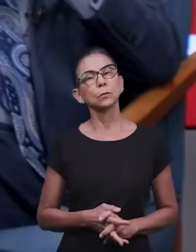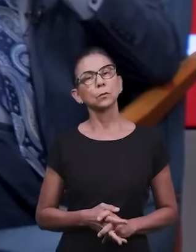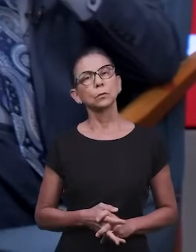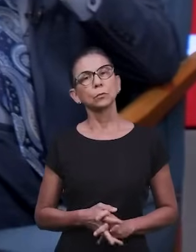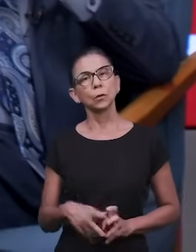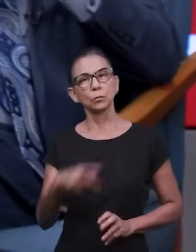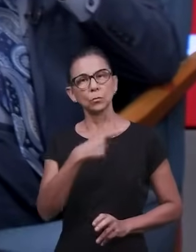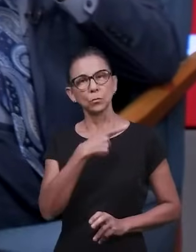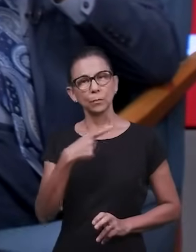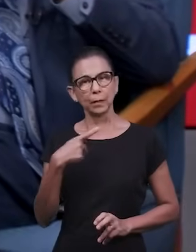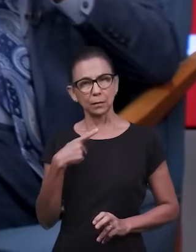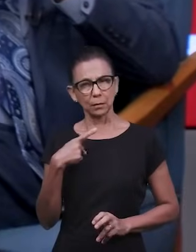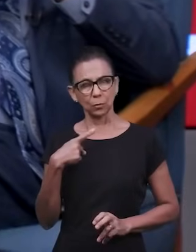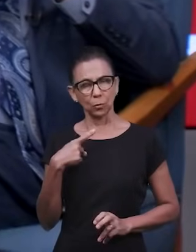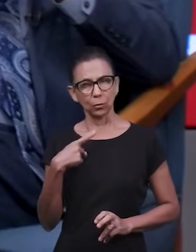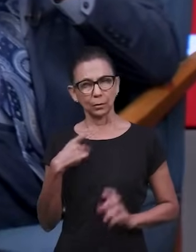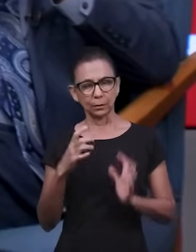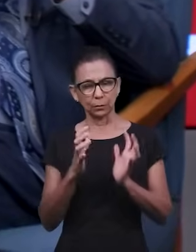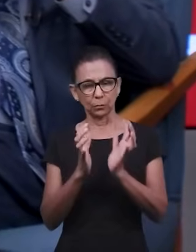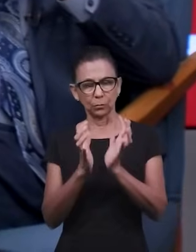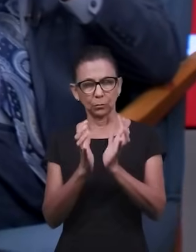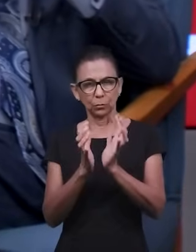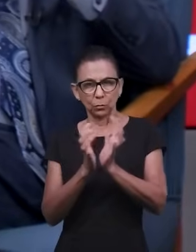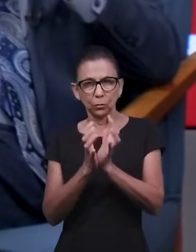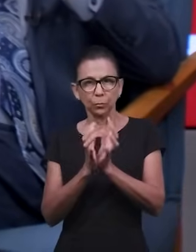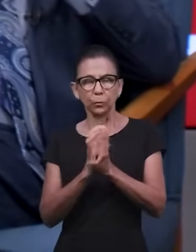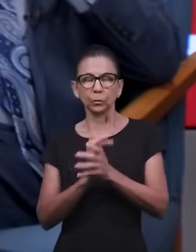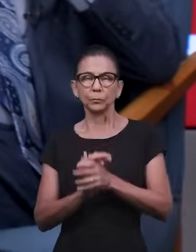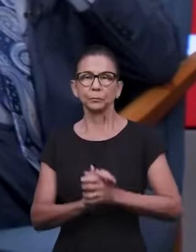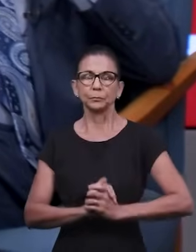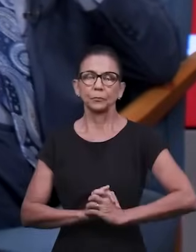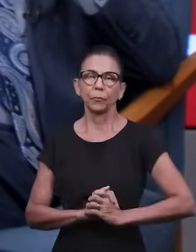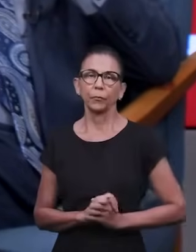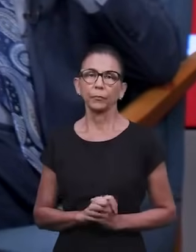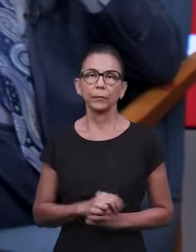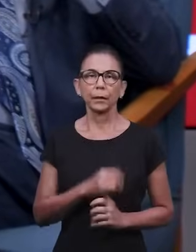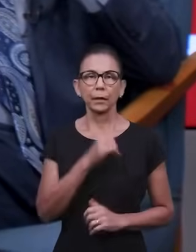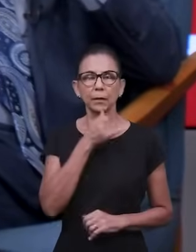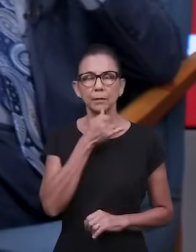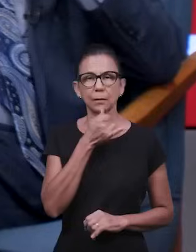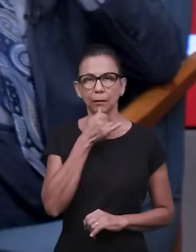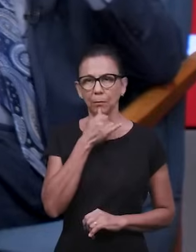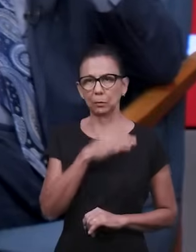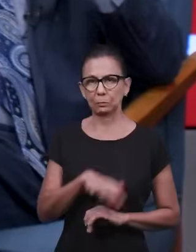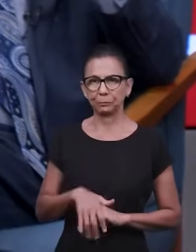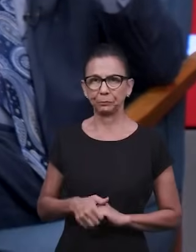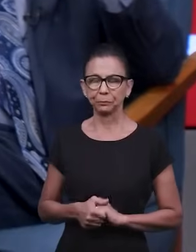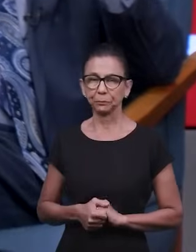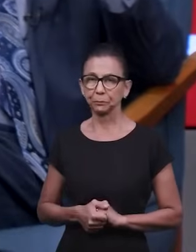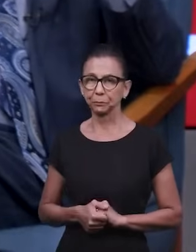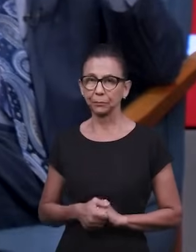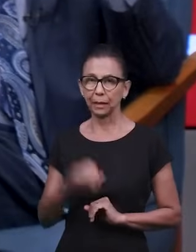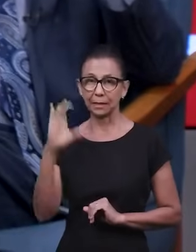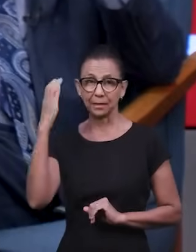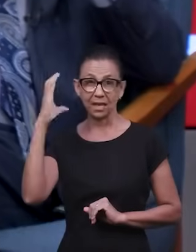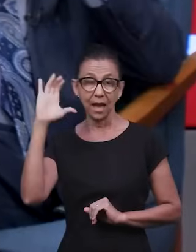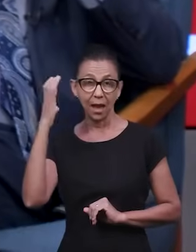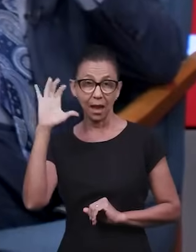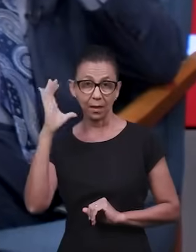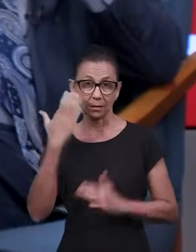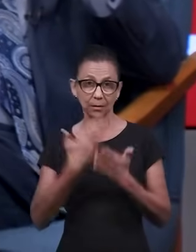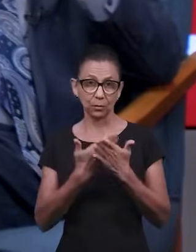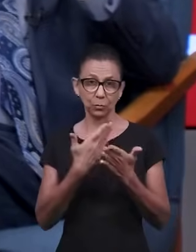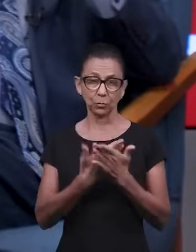juntas né fala né juntas medulas então se você pegar isso é Ciência